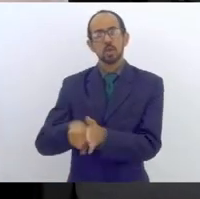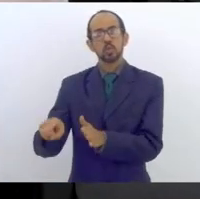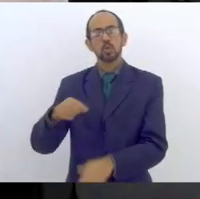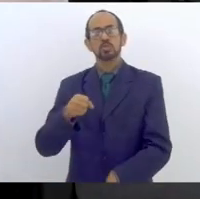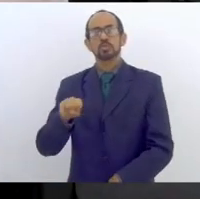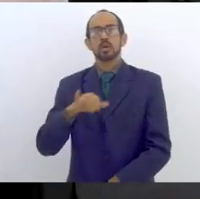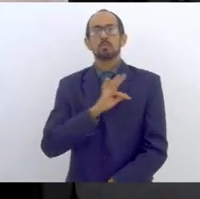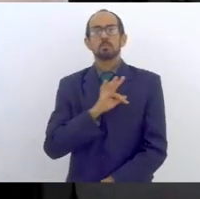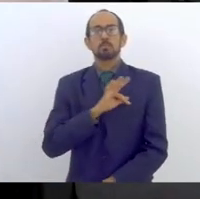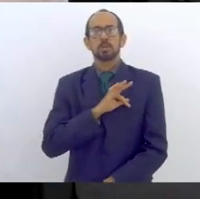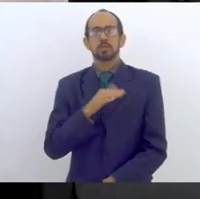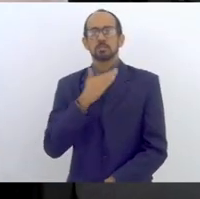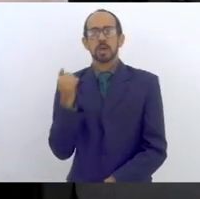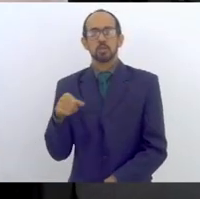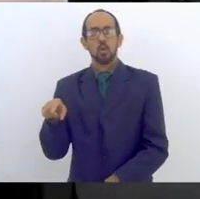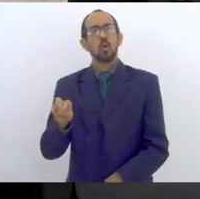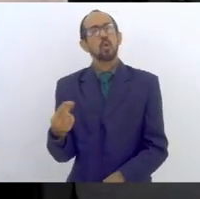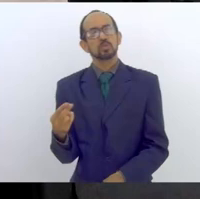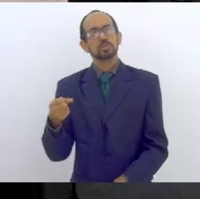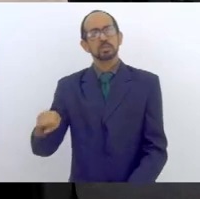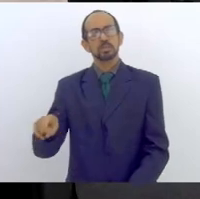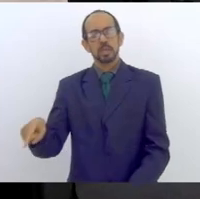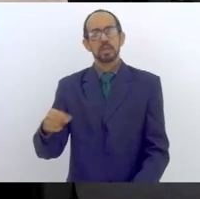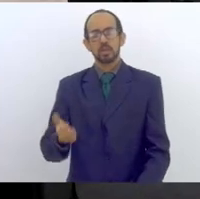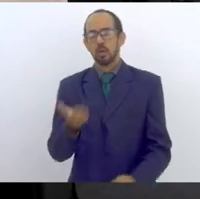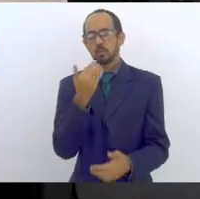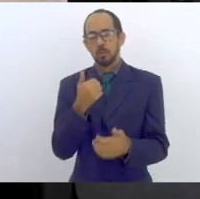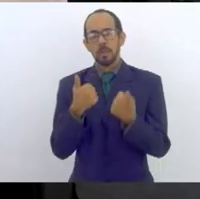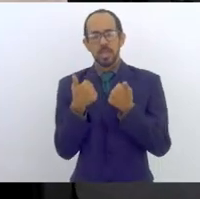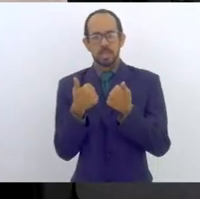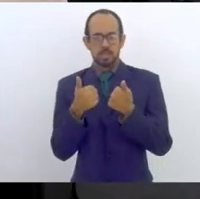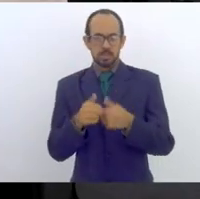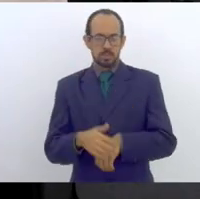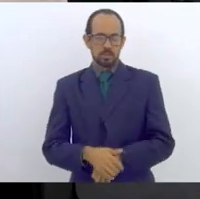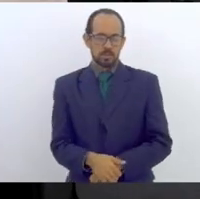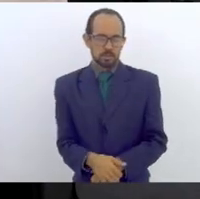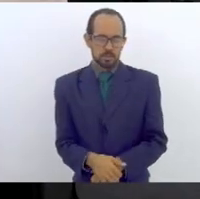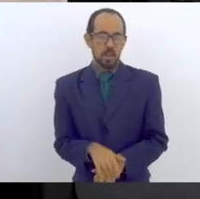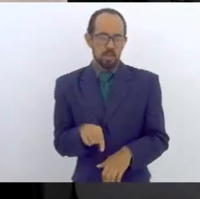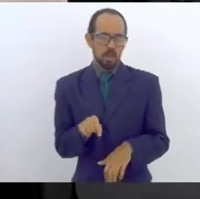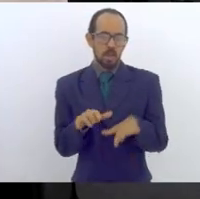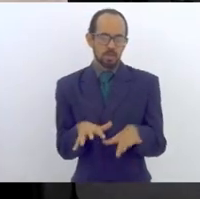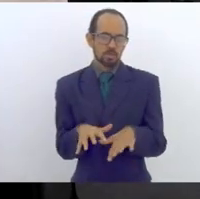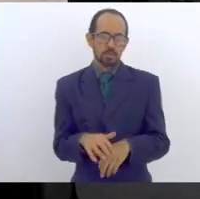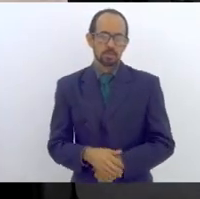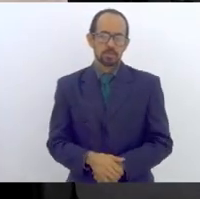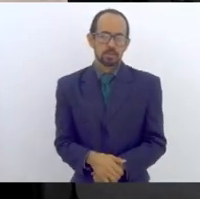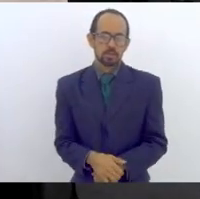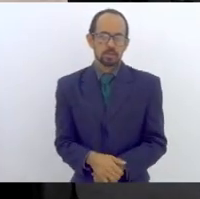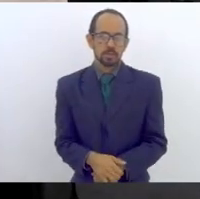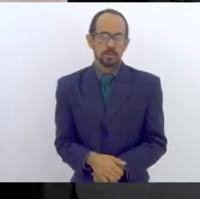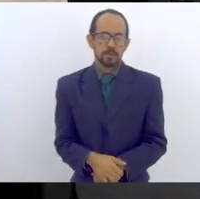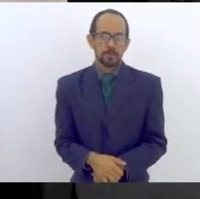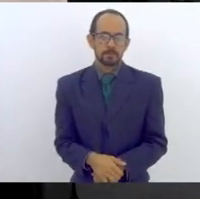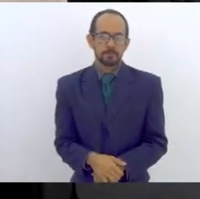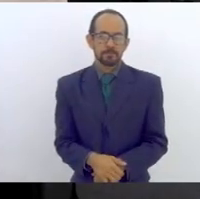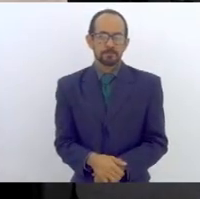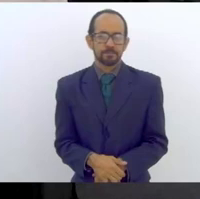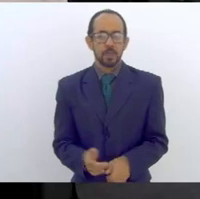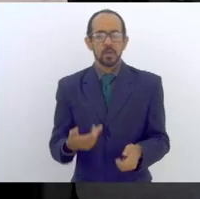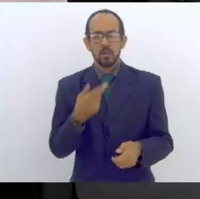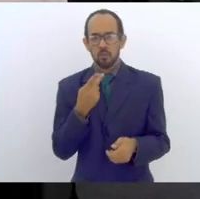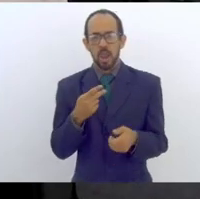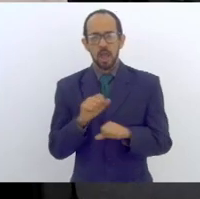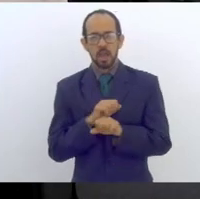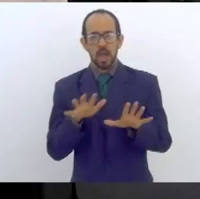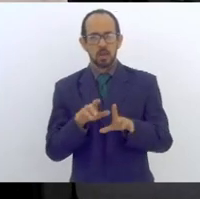nele e se ele tá bem alimentado Exatamente é desse jeito tá o que eu quero citar aqui bem claro com relação à